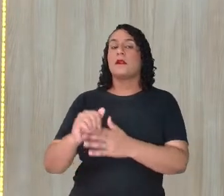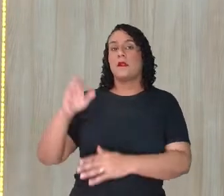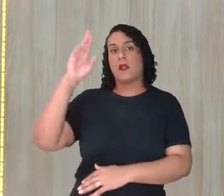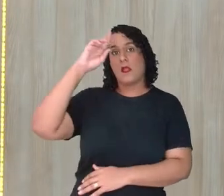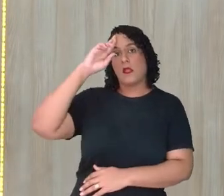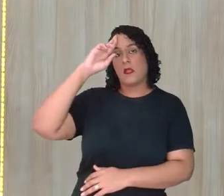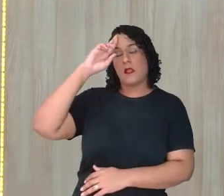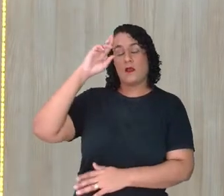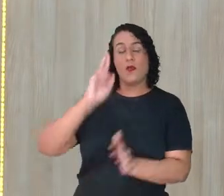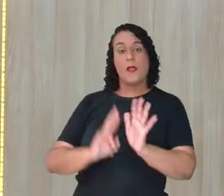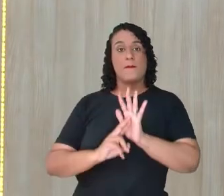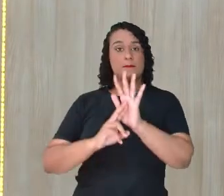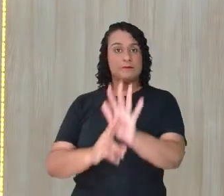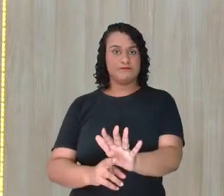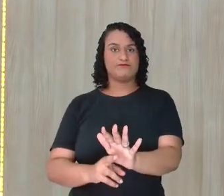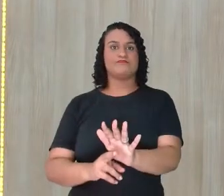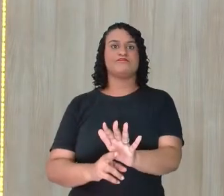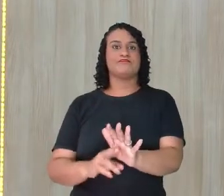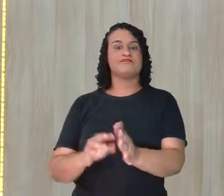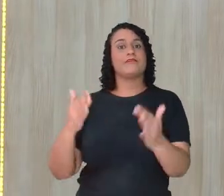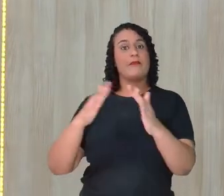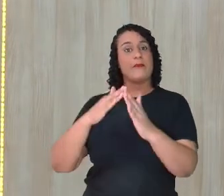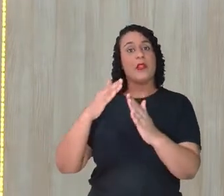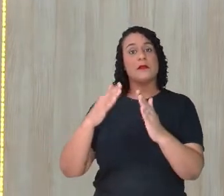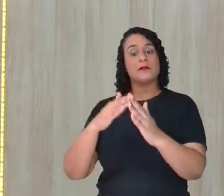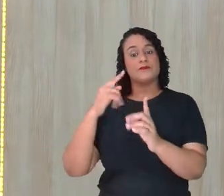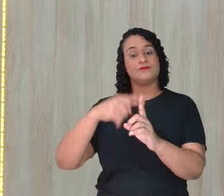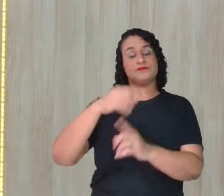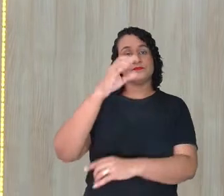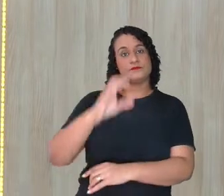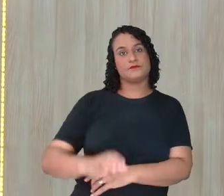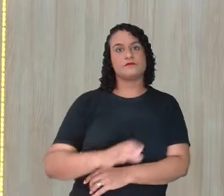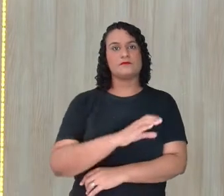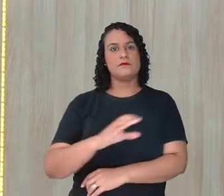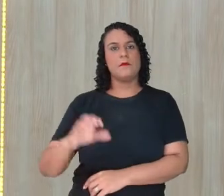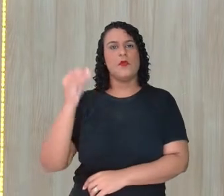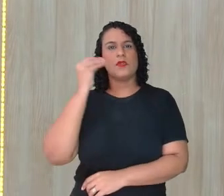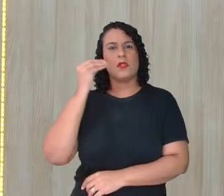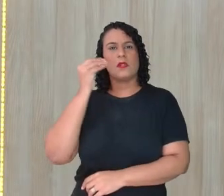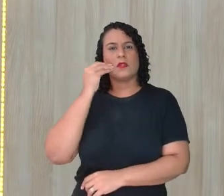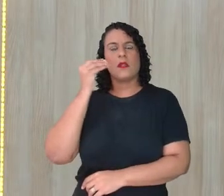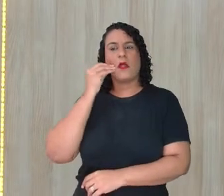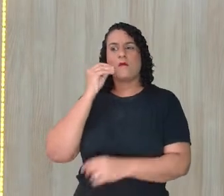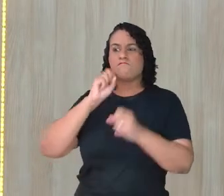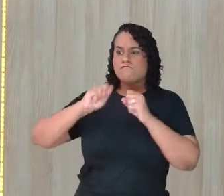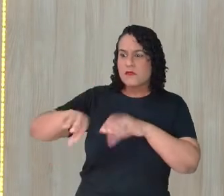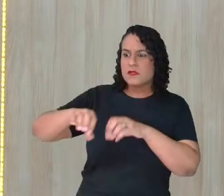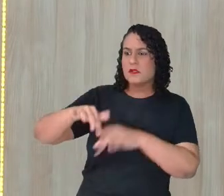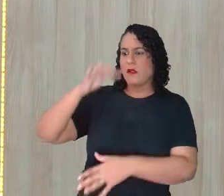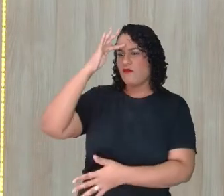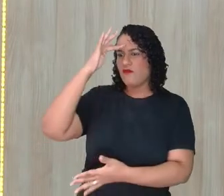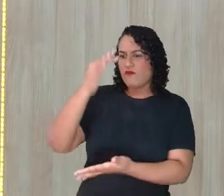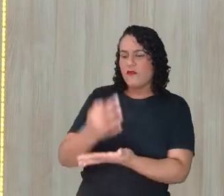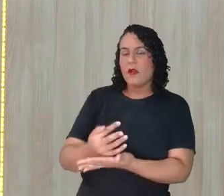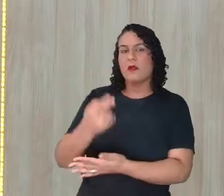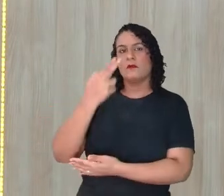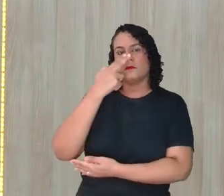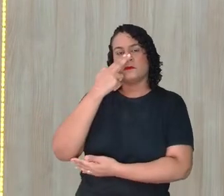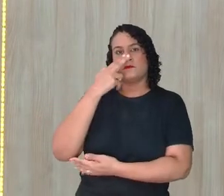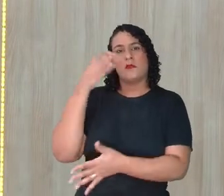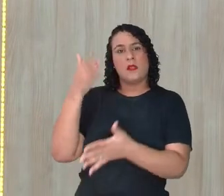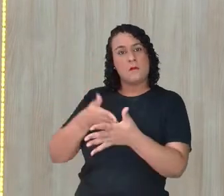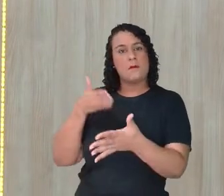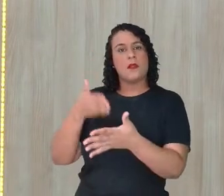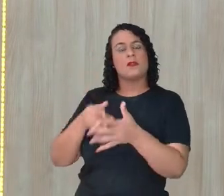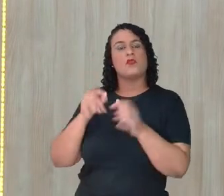Católica num trabalho missionário ali para tentar expandir a fé cristã, né? Impedindo assim o avanço,